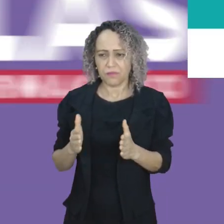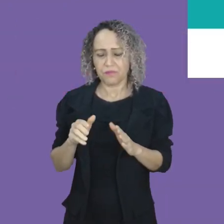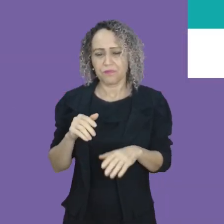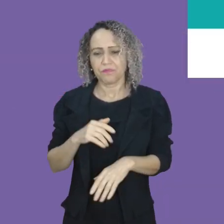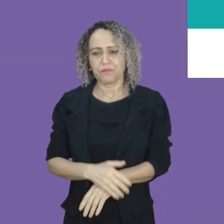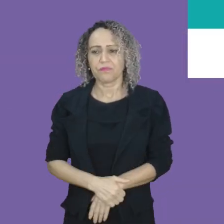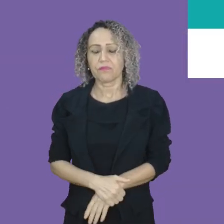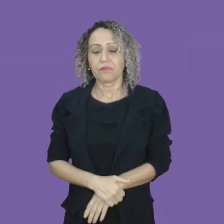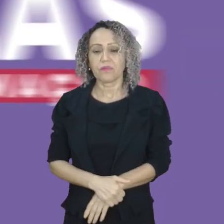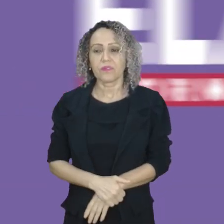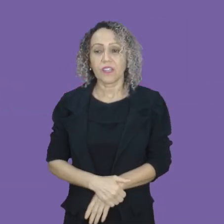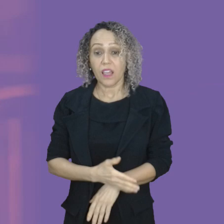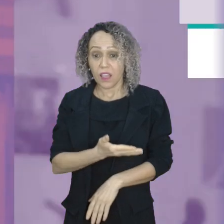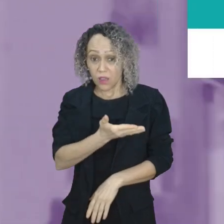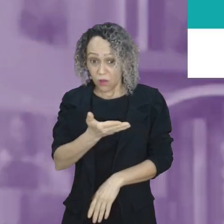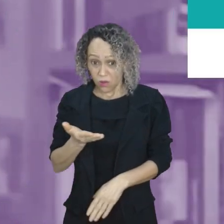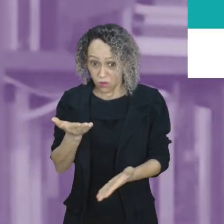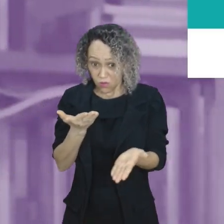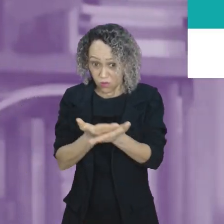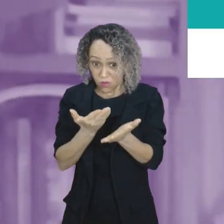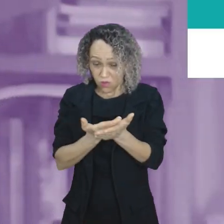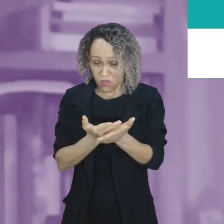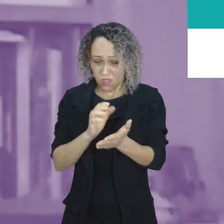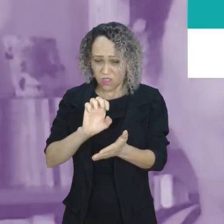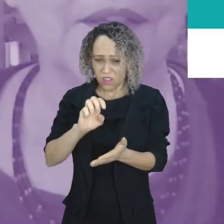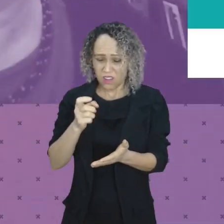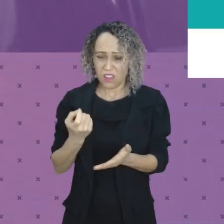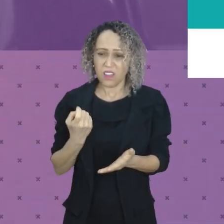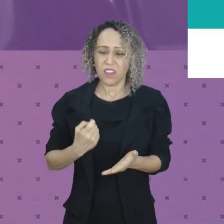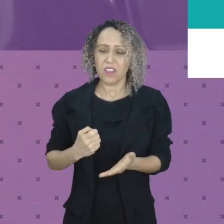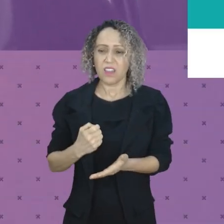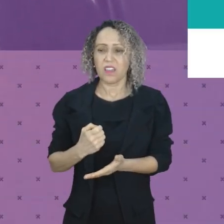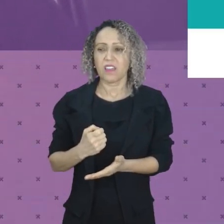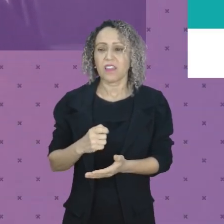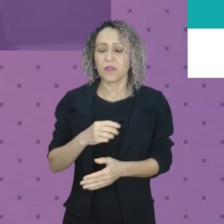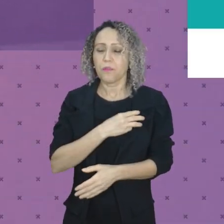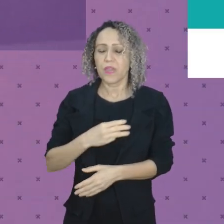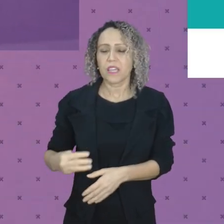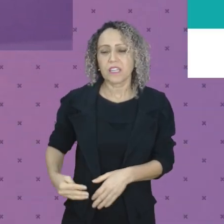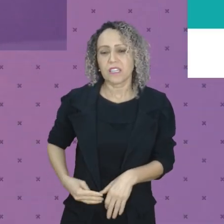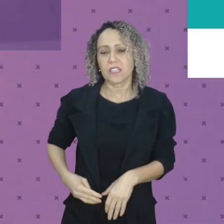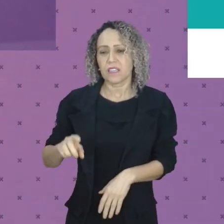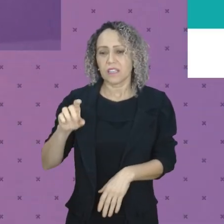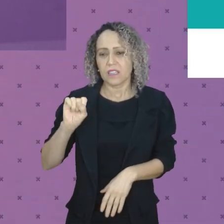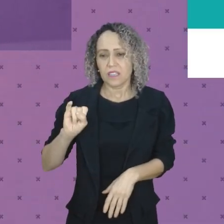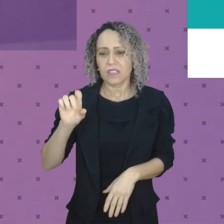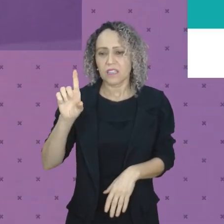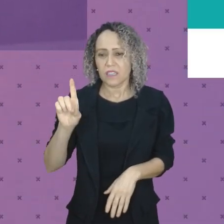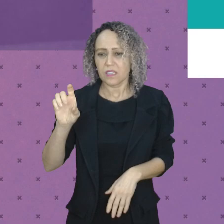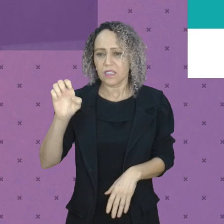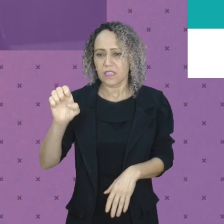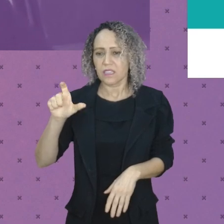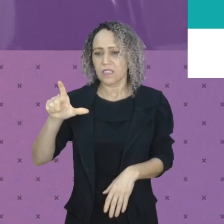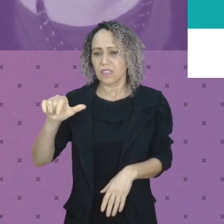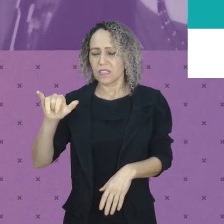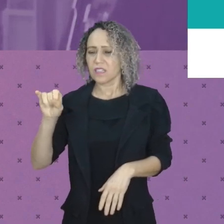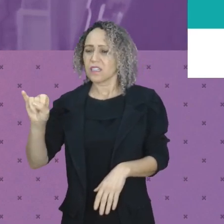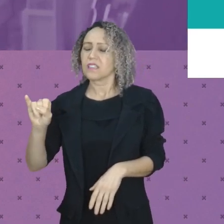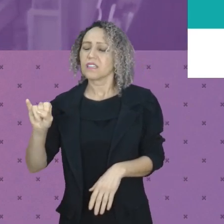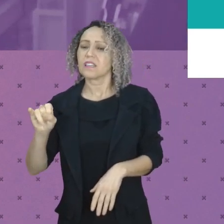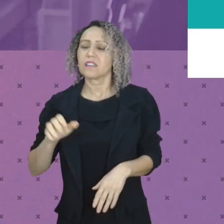Elas. Você assistiu à aula da ex-ministra Ideli Salvati sobre políticas públicas. Amanhã, Tereza